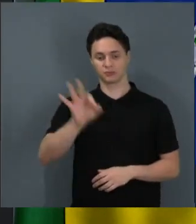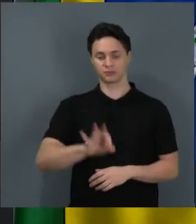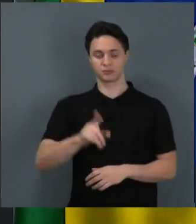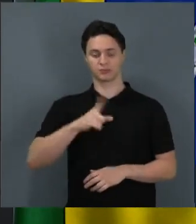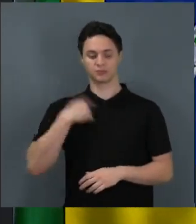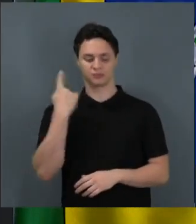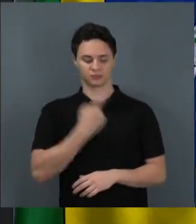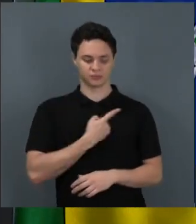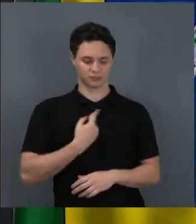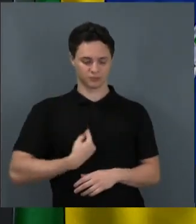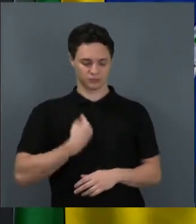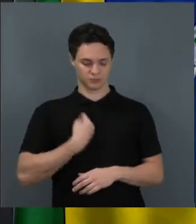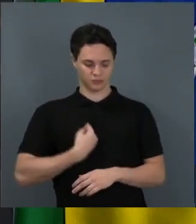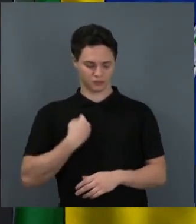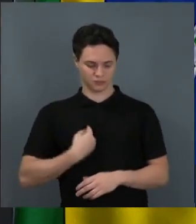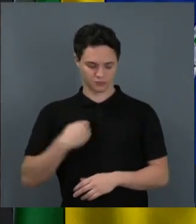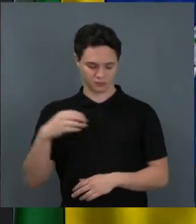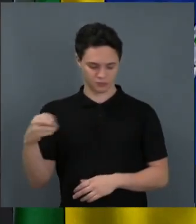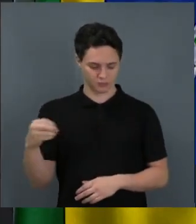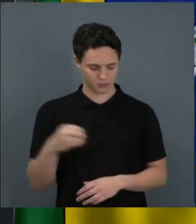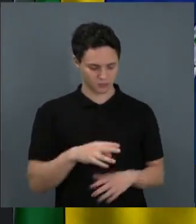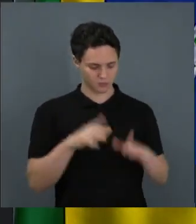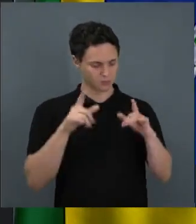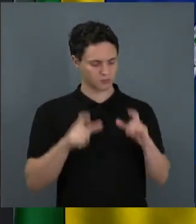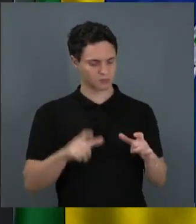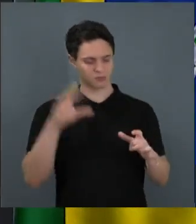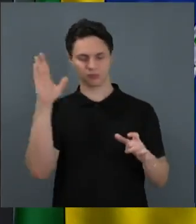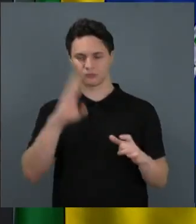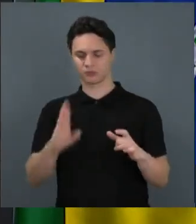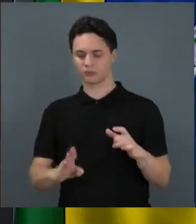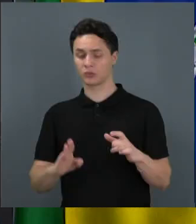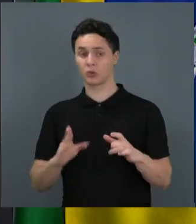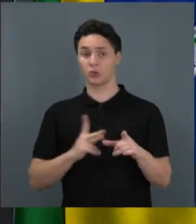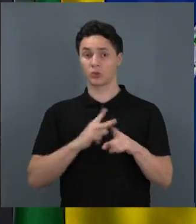coloca em um novo patamar. O Brasil novamente é campeão do mundo. Esse é o maior IVA